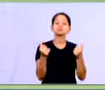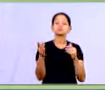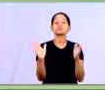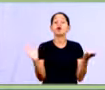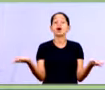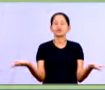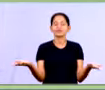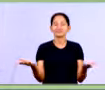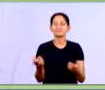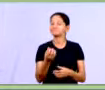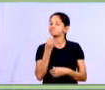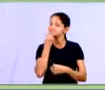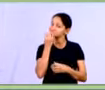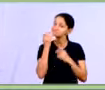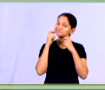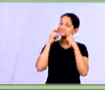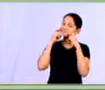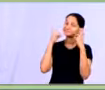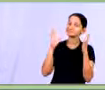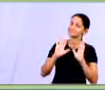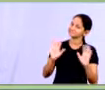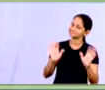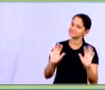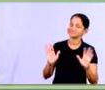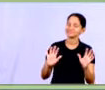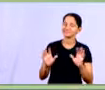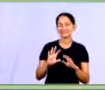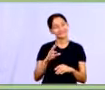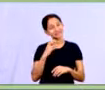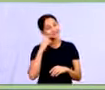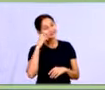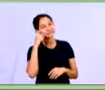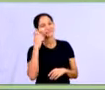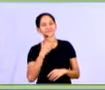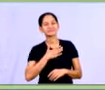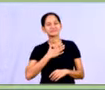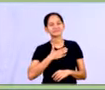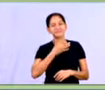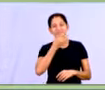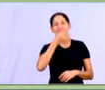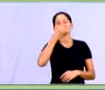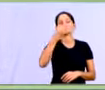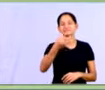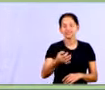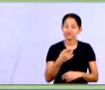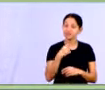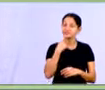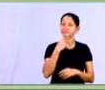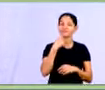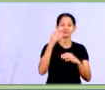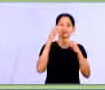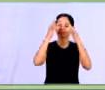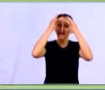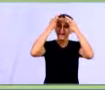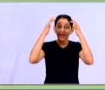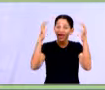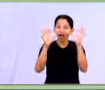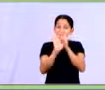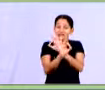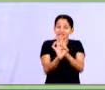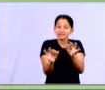Excelente, professora. Eu fico até intimidado de comentar, né, pessoal? Até para mim, a pessoa que tinha dúvida, ficou claro a explicação da professora.